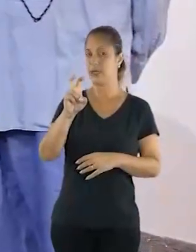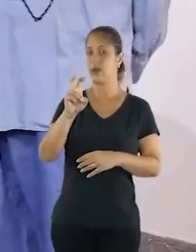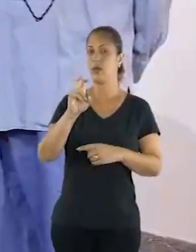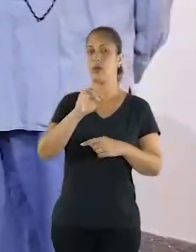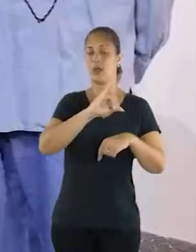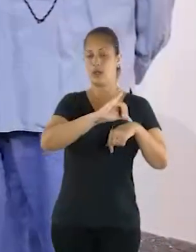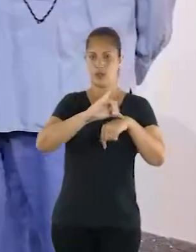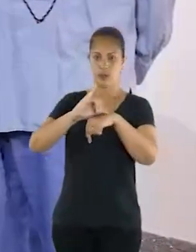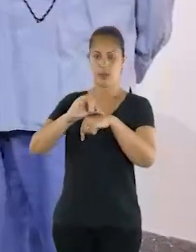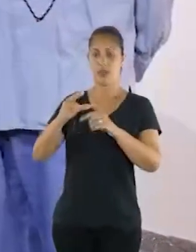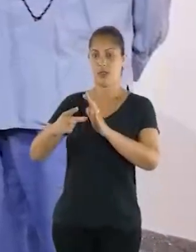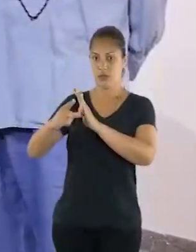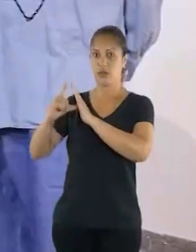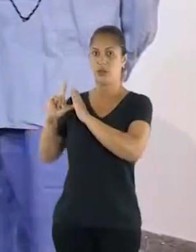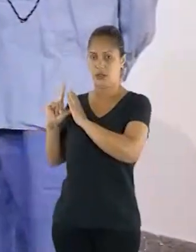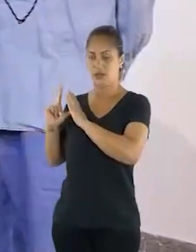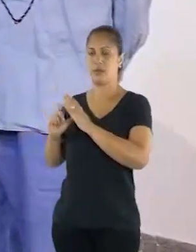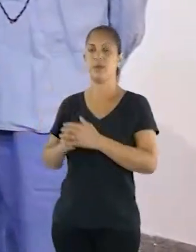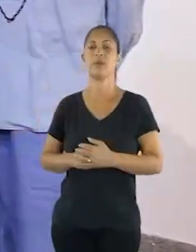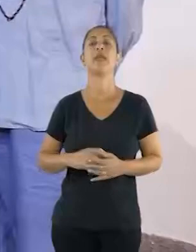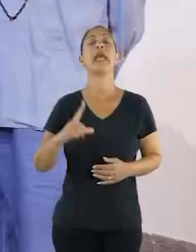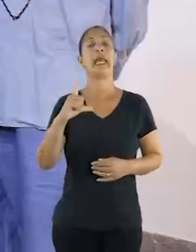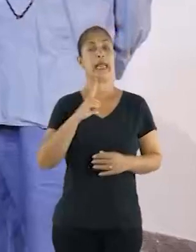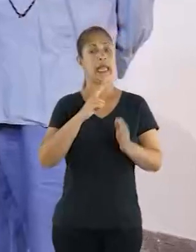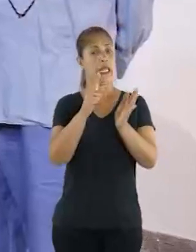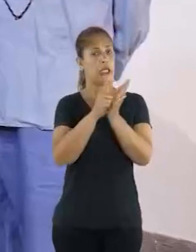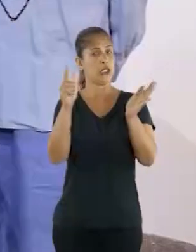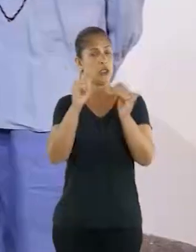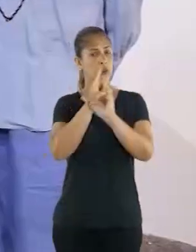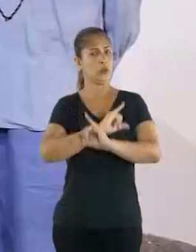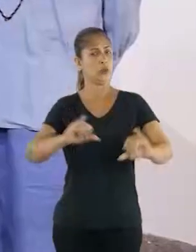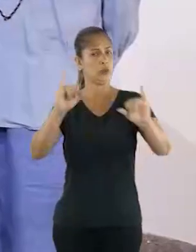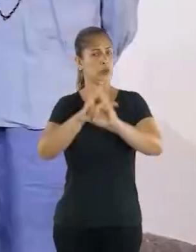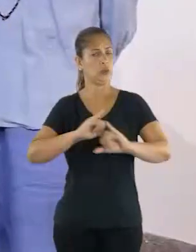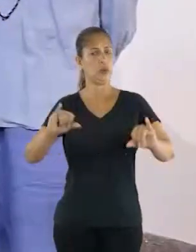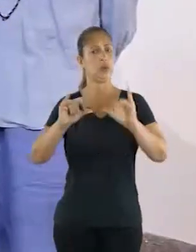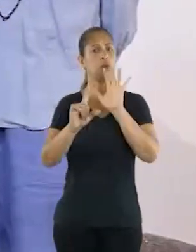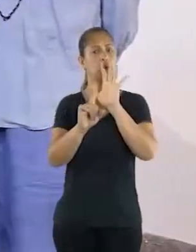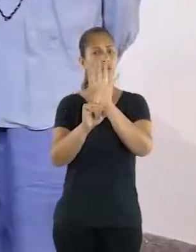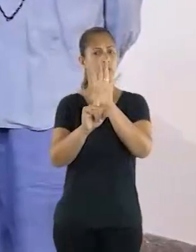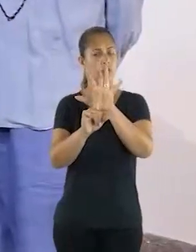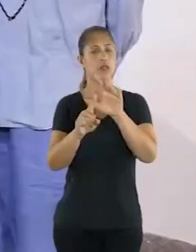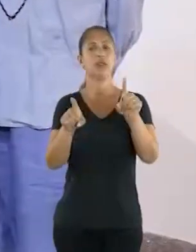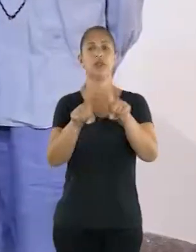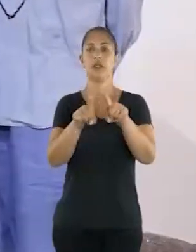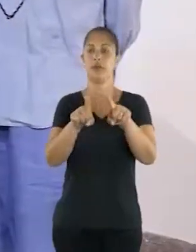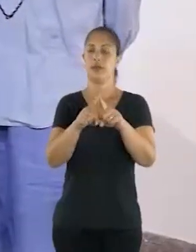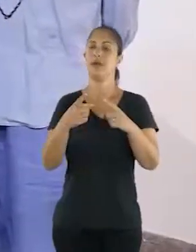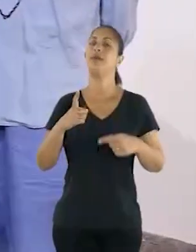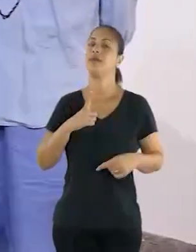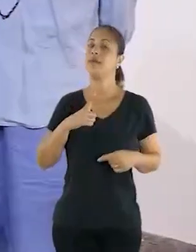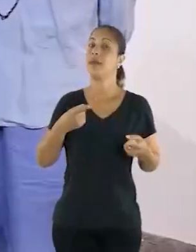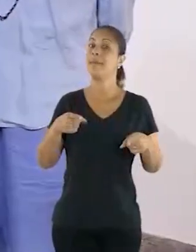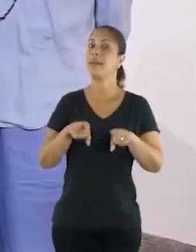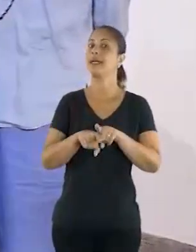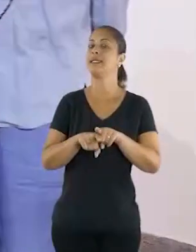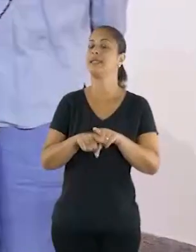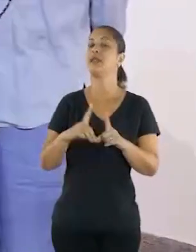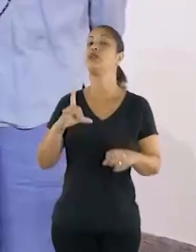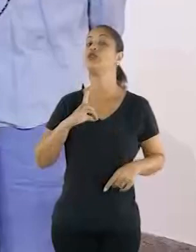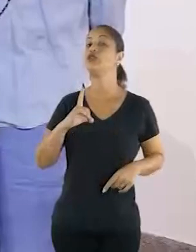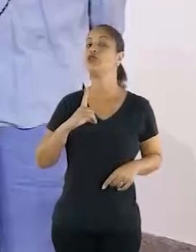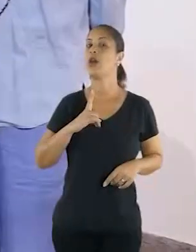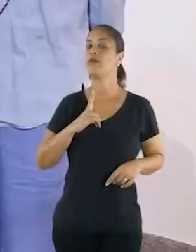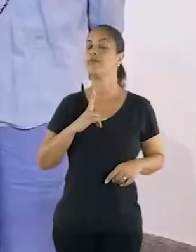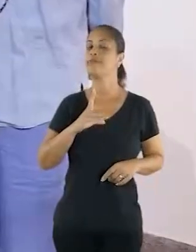anteriores, a gente teve a imprensa e os influenciadores como os nossos grandes parceiros. Nós tivemos aí